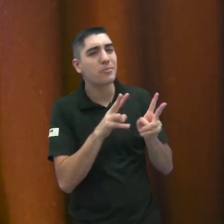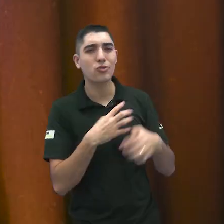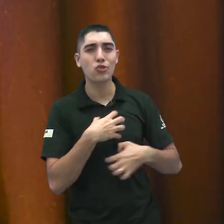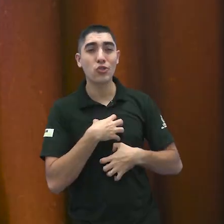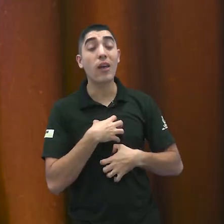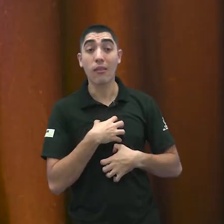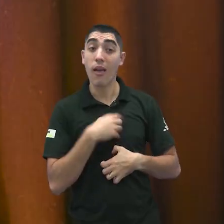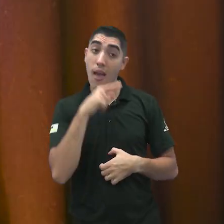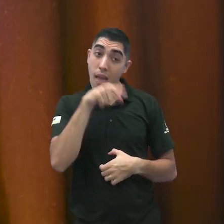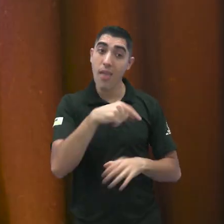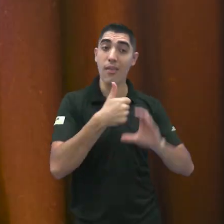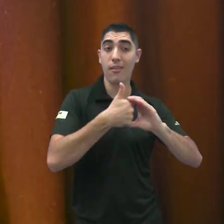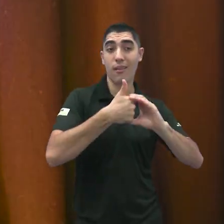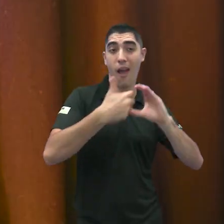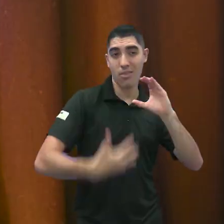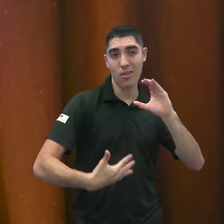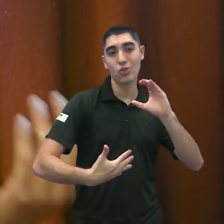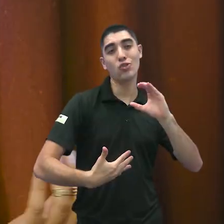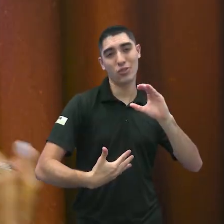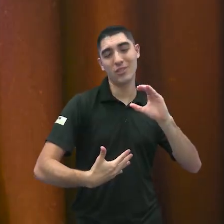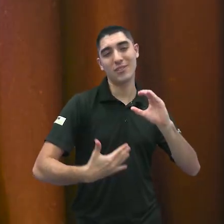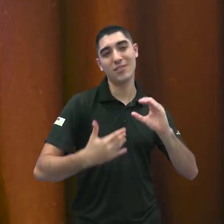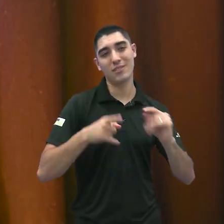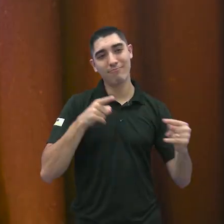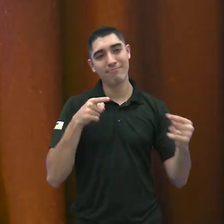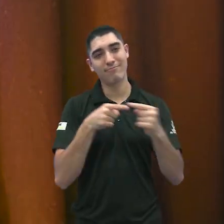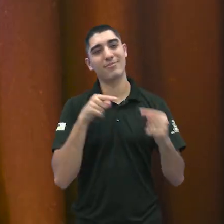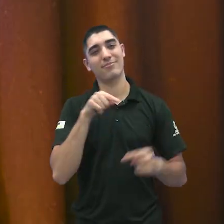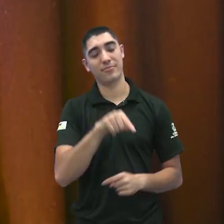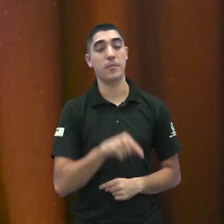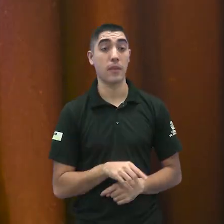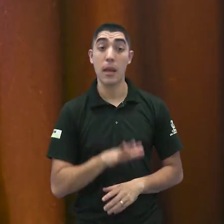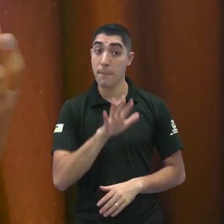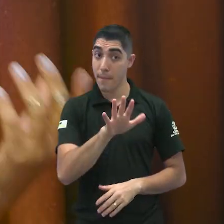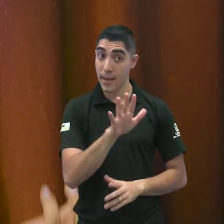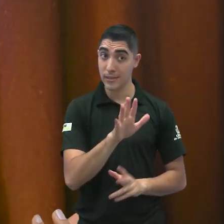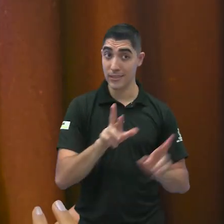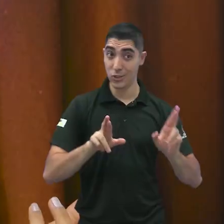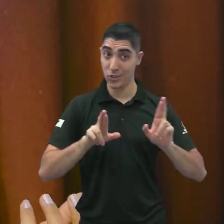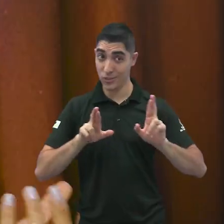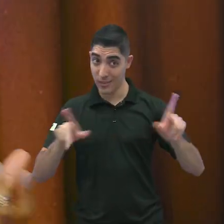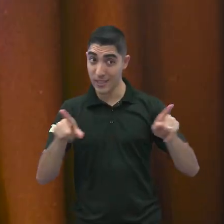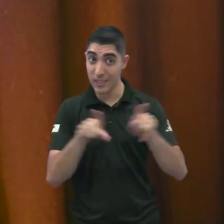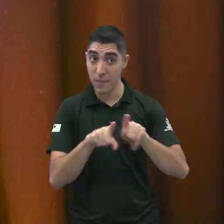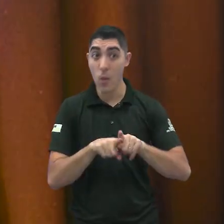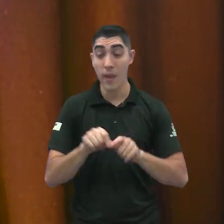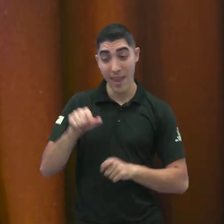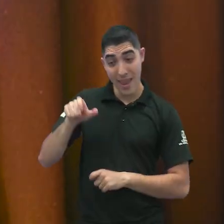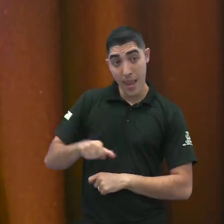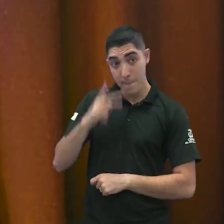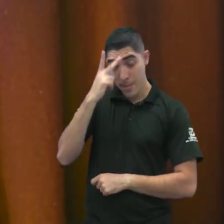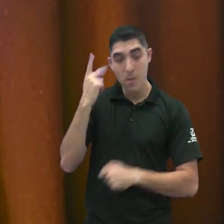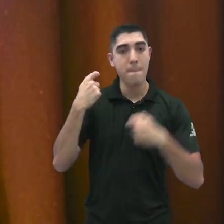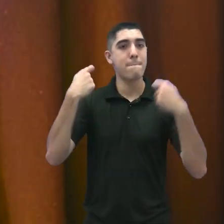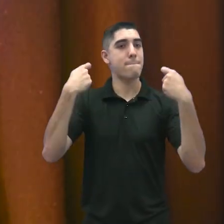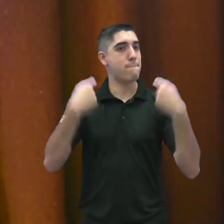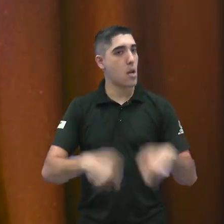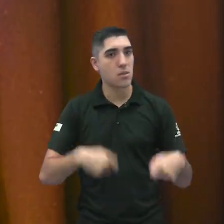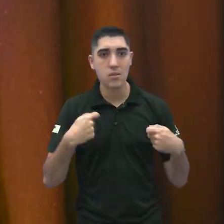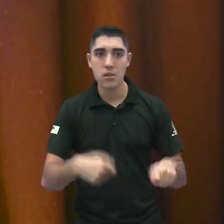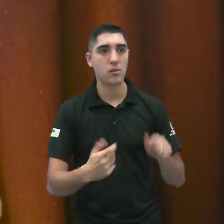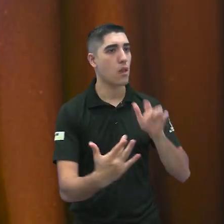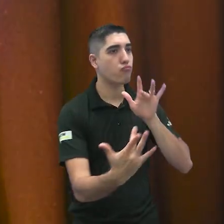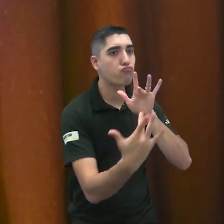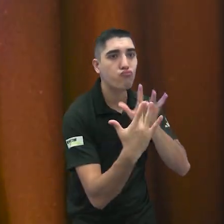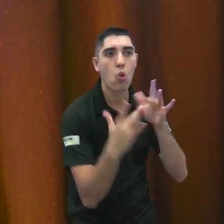gente consegue identificar essas características nesse traço de caractere. E, diferente do primeiro traço, vão ser pessoas que precisam de conexão.